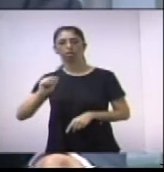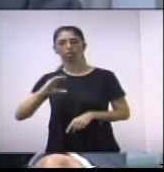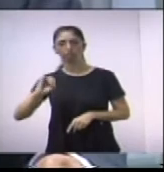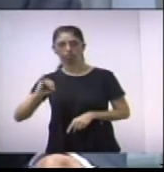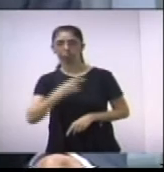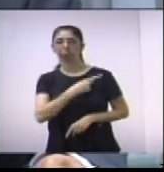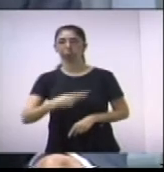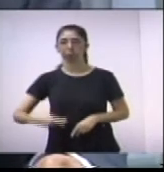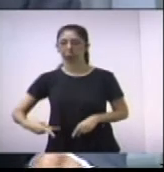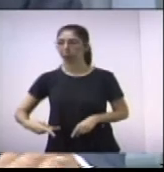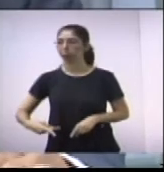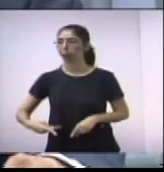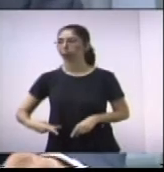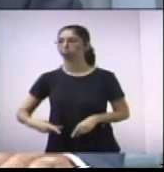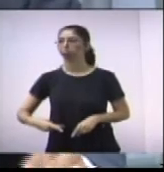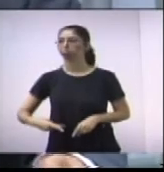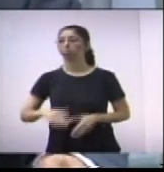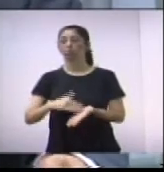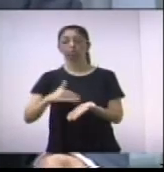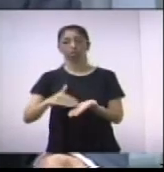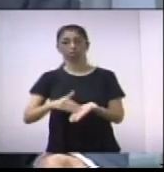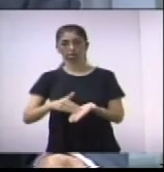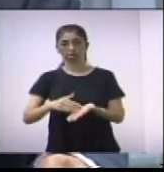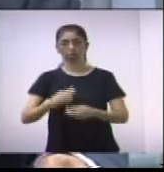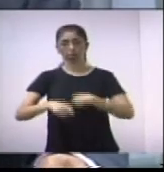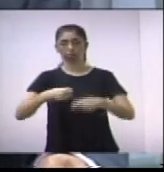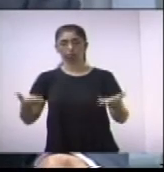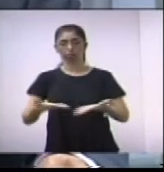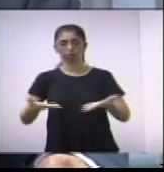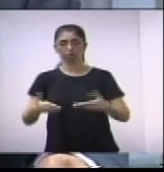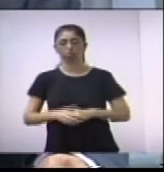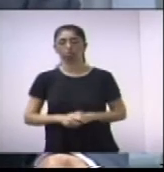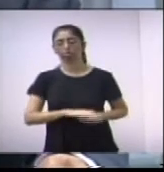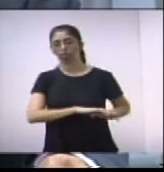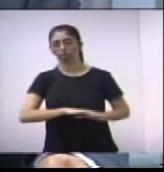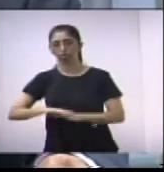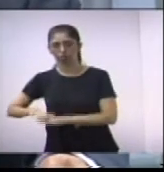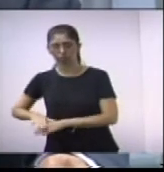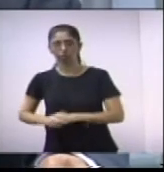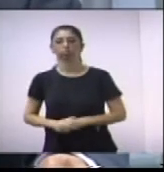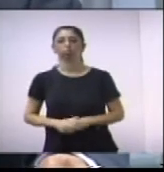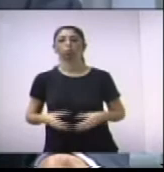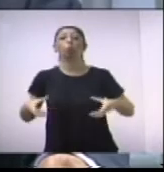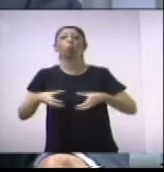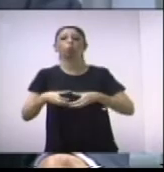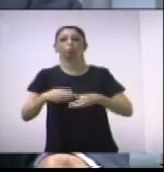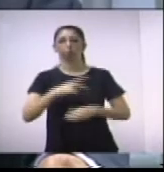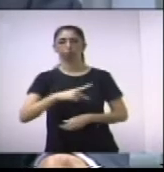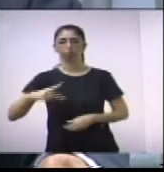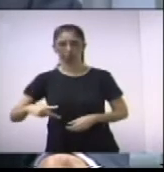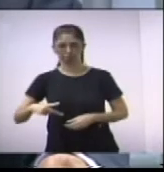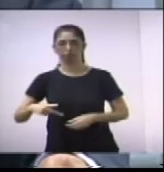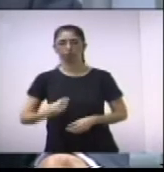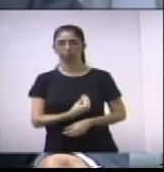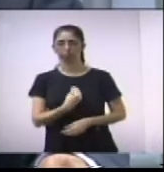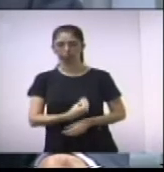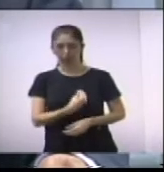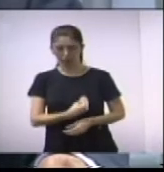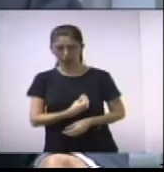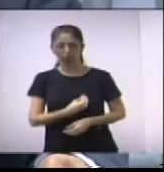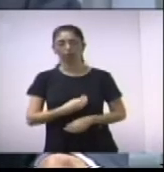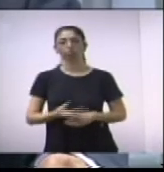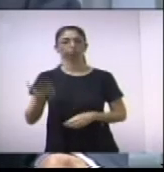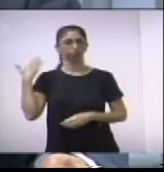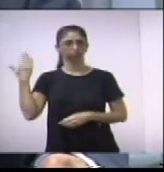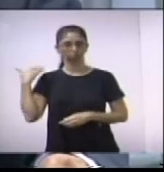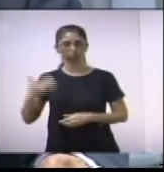governo, o Ednei Cabral, Magali pela Pauliprev também, e vários outros companheiros